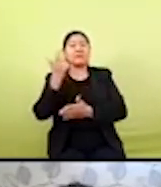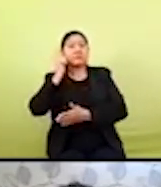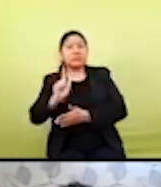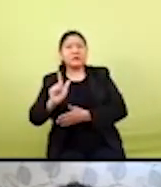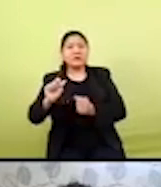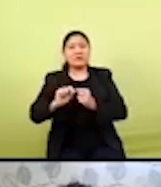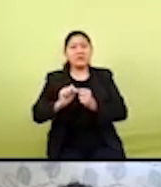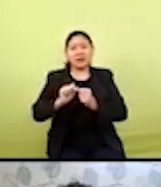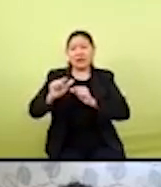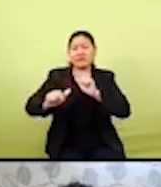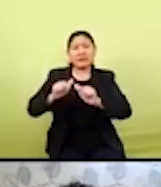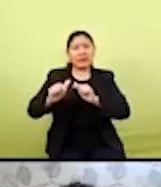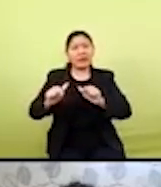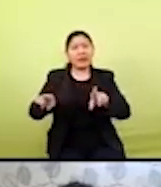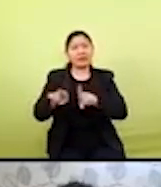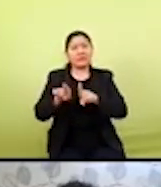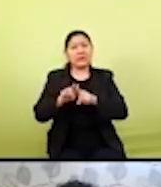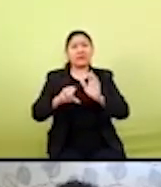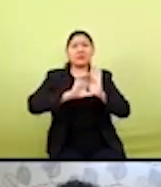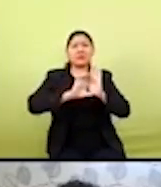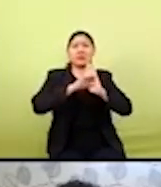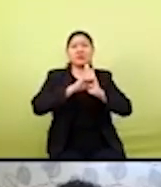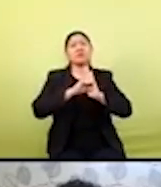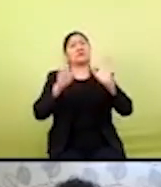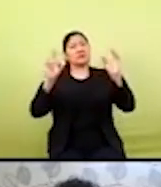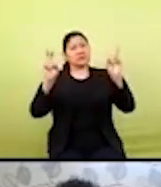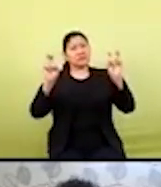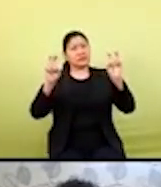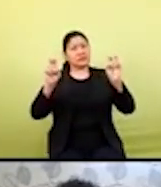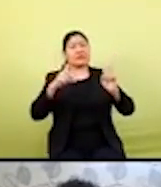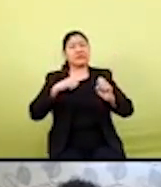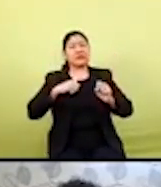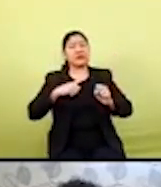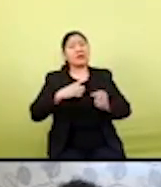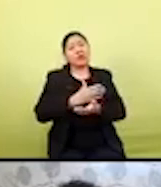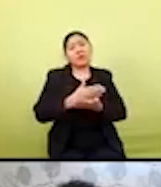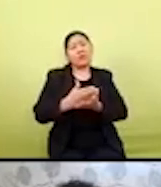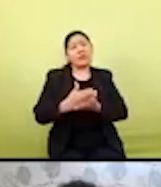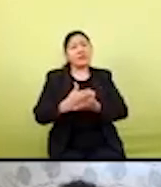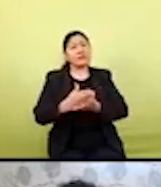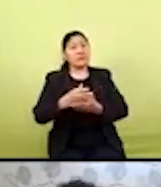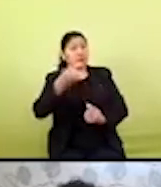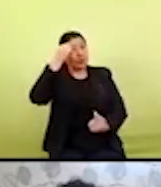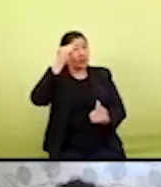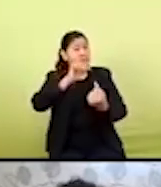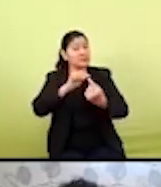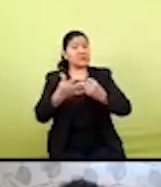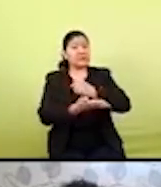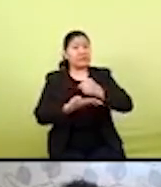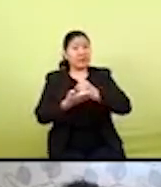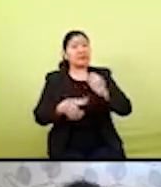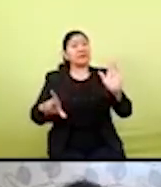ou extracurricular essa temática. Então, que tem como objetivos básicos, né, contribuir para o conhecimento da Lei Maria da